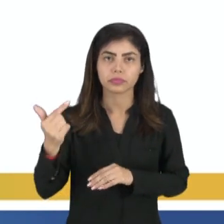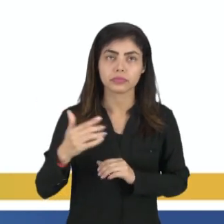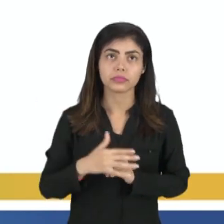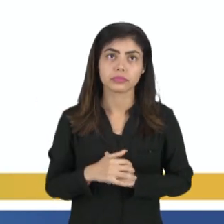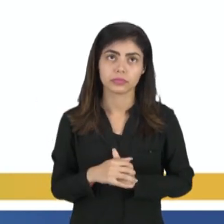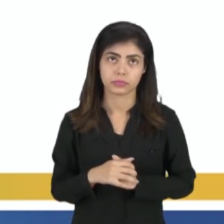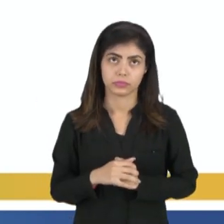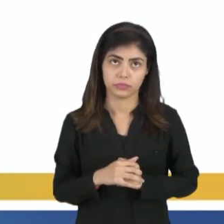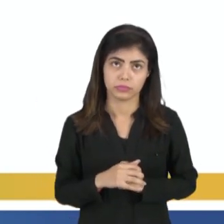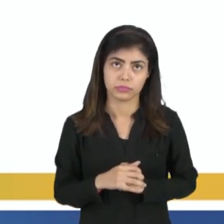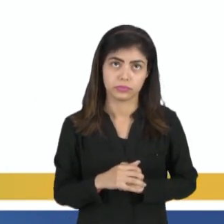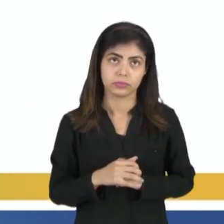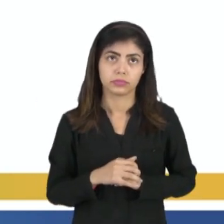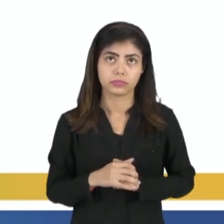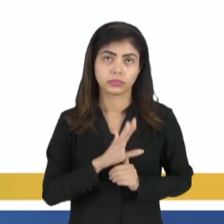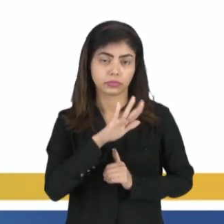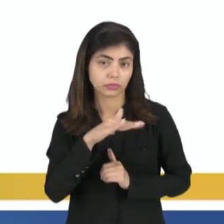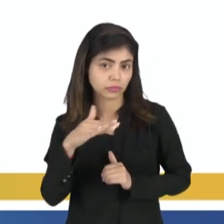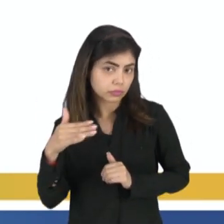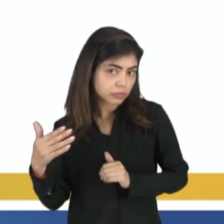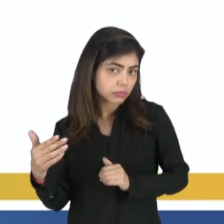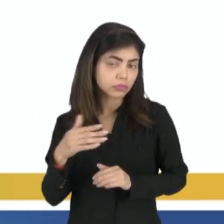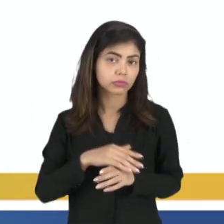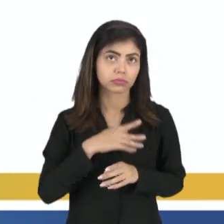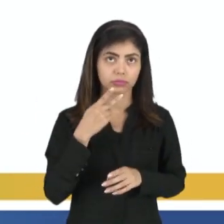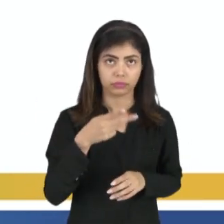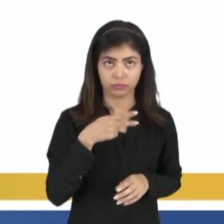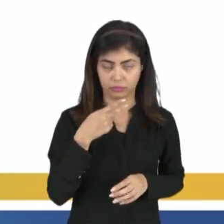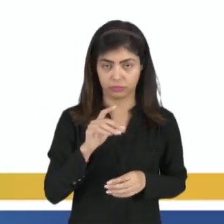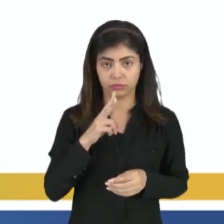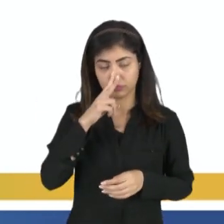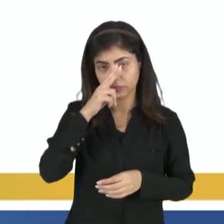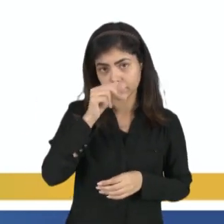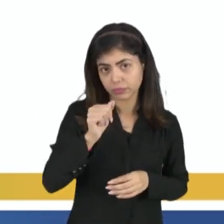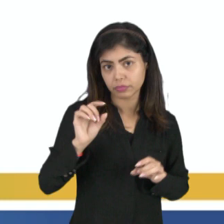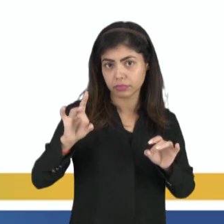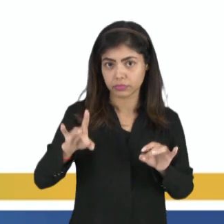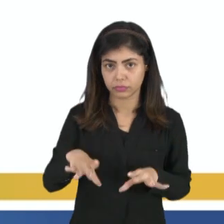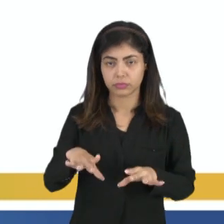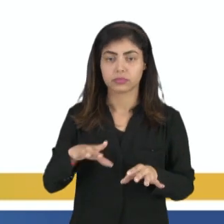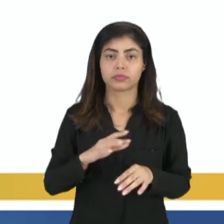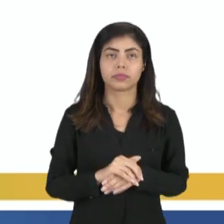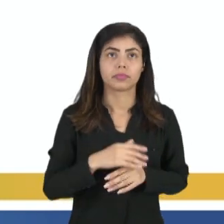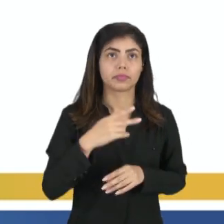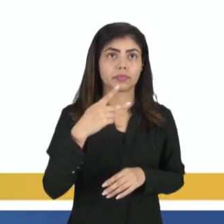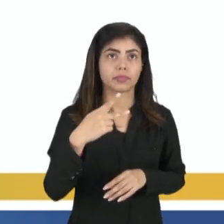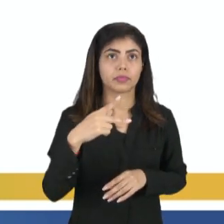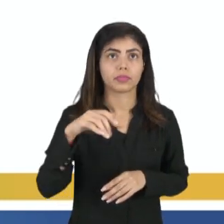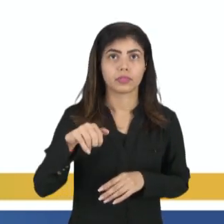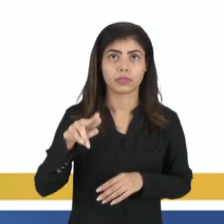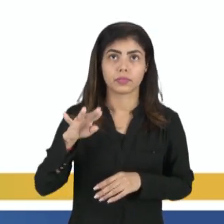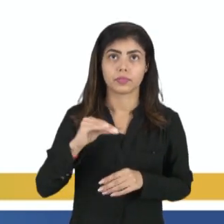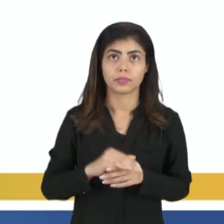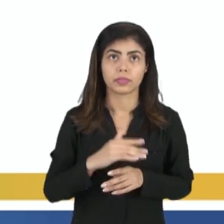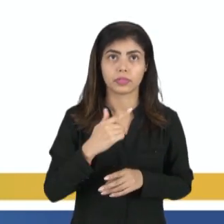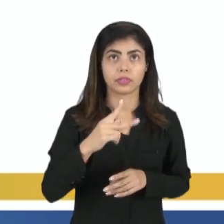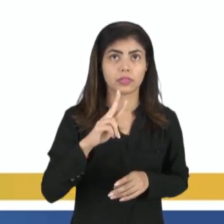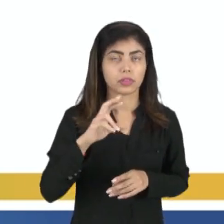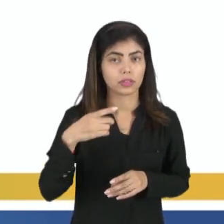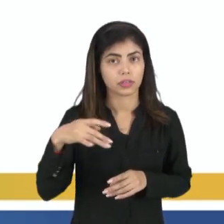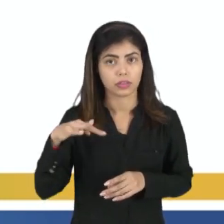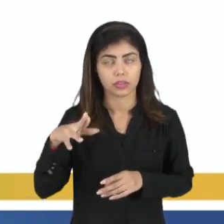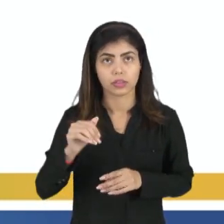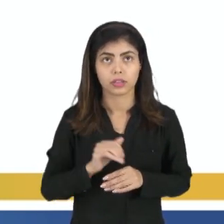outras e quando a sílaba pronunciada com mais força foi a penúltima essa palavra ela é